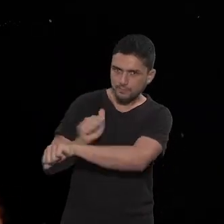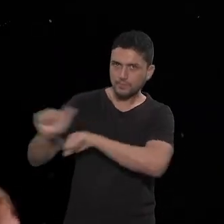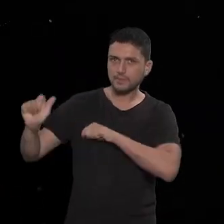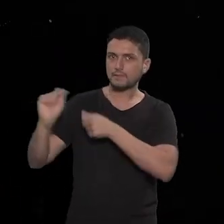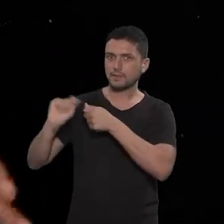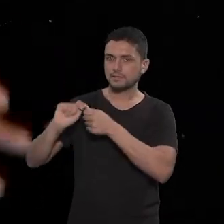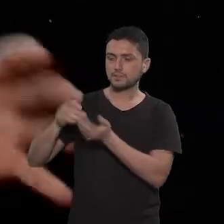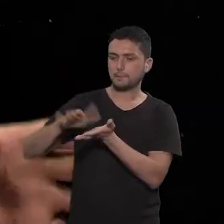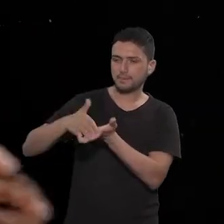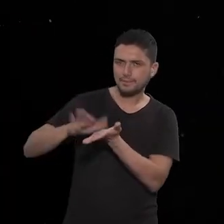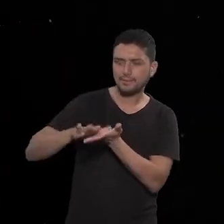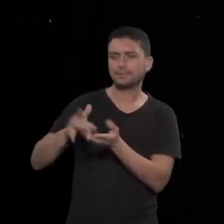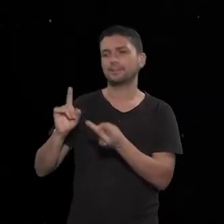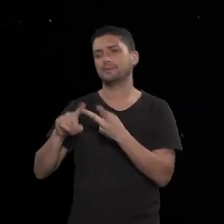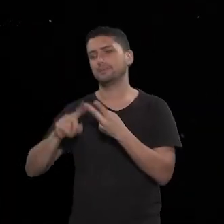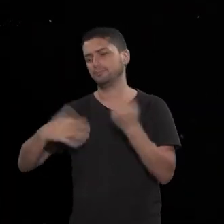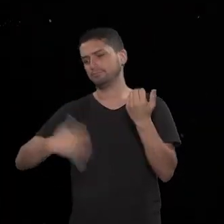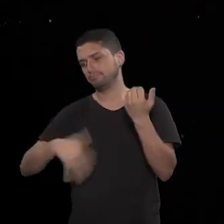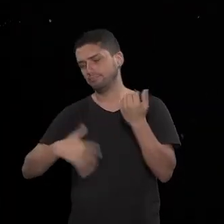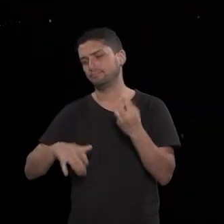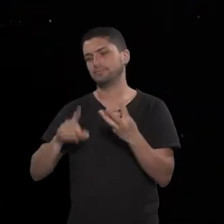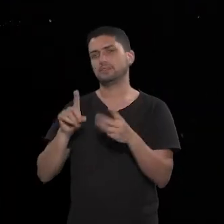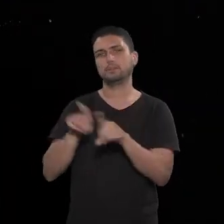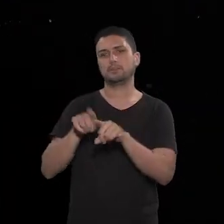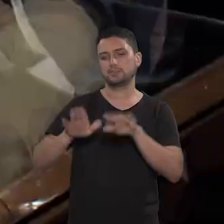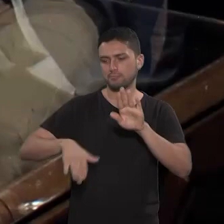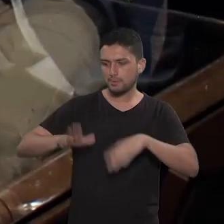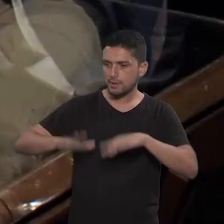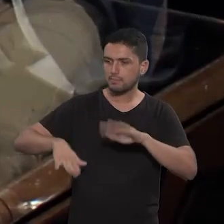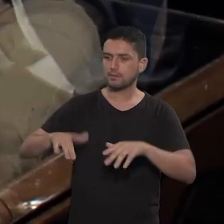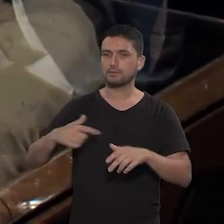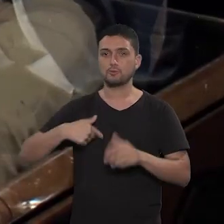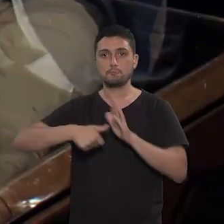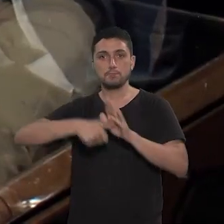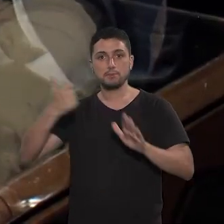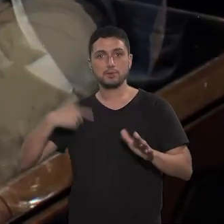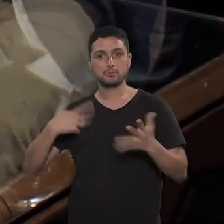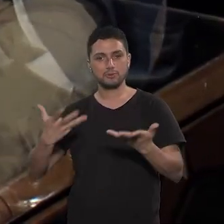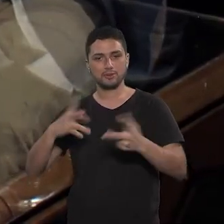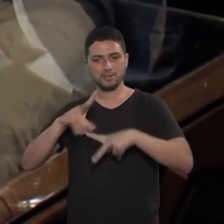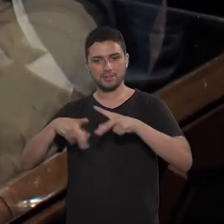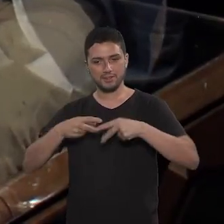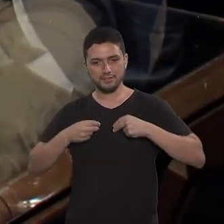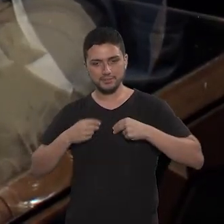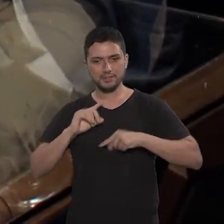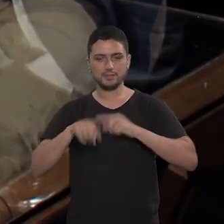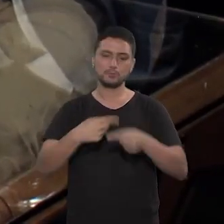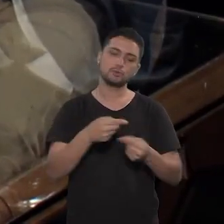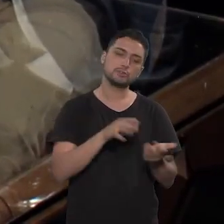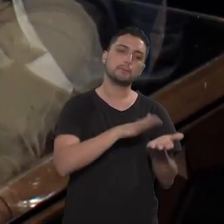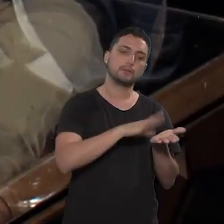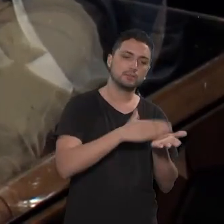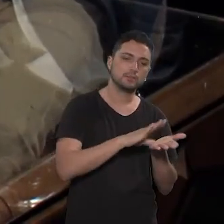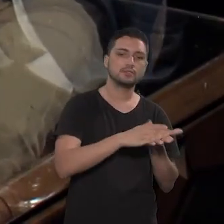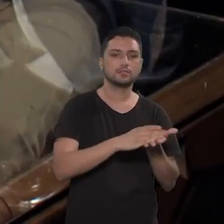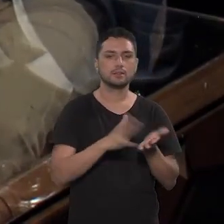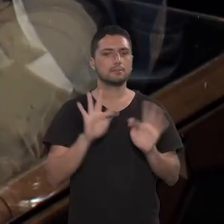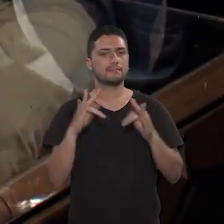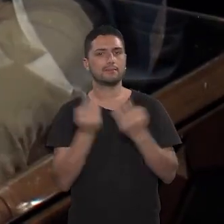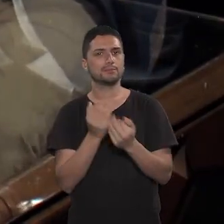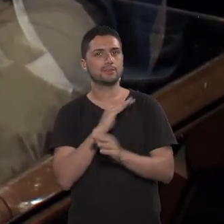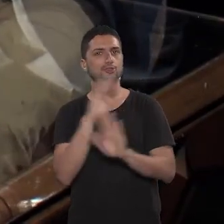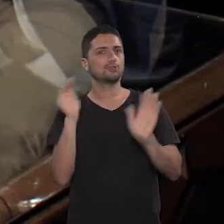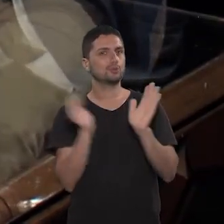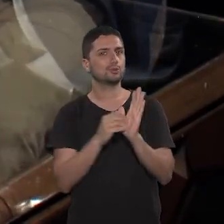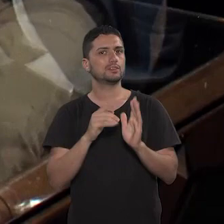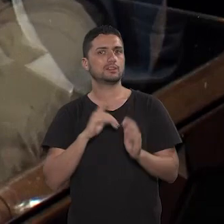fabricavam já instrumentos, pandeiro, tantã, e foi o primeiro instrumento que eu ganhei, né. Depois veio pandeiro, naturalmente,